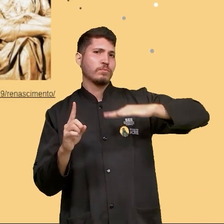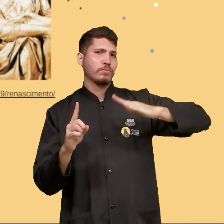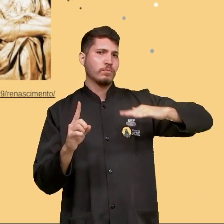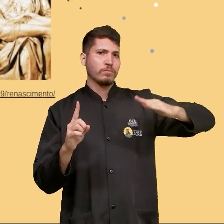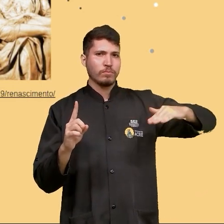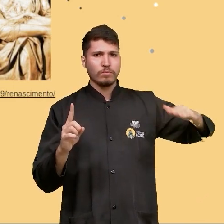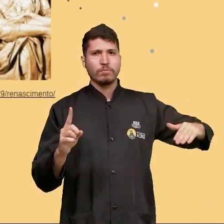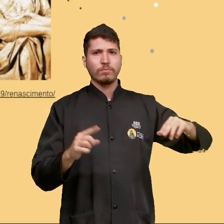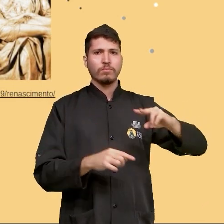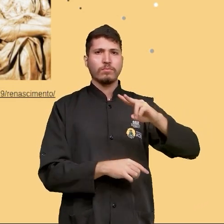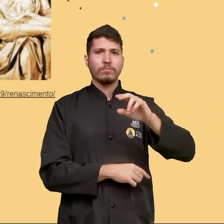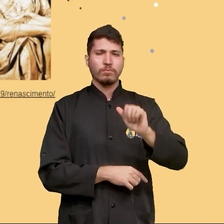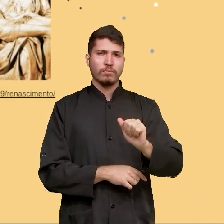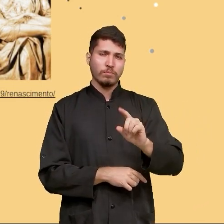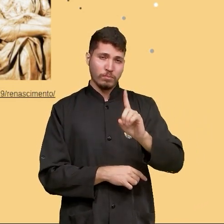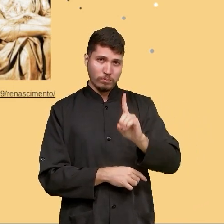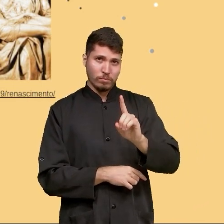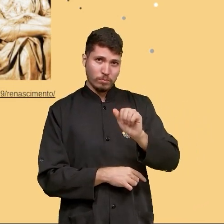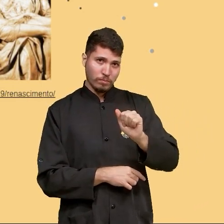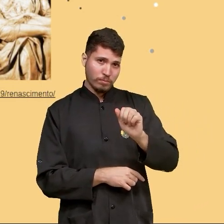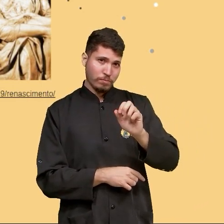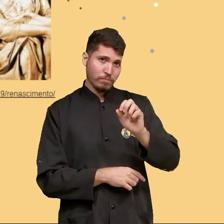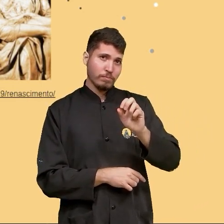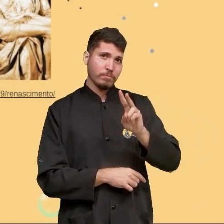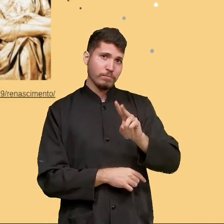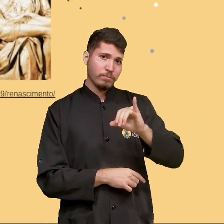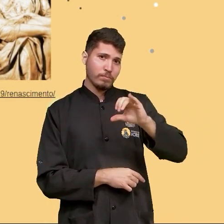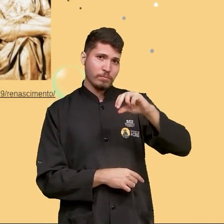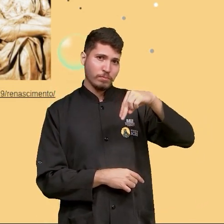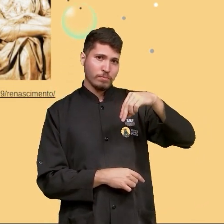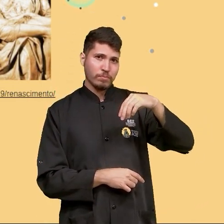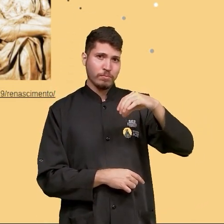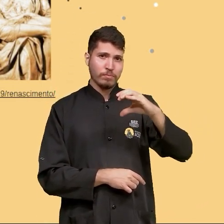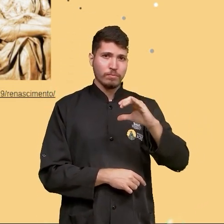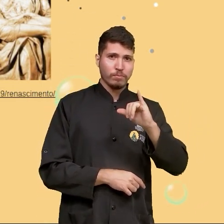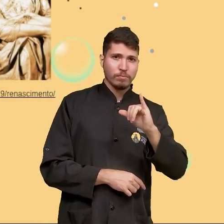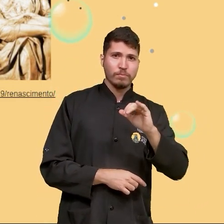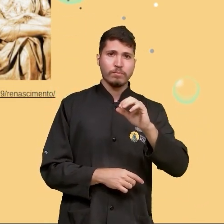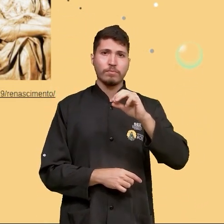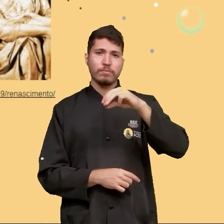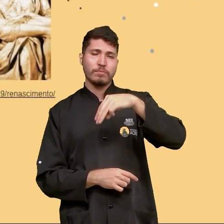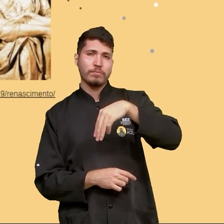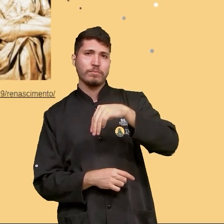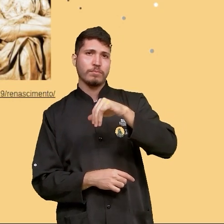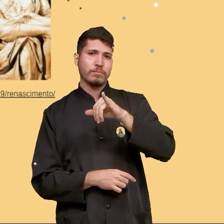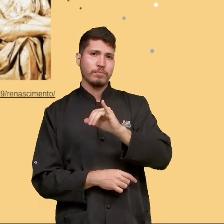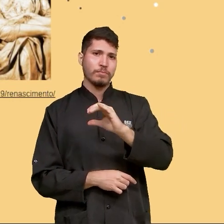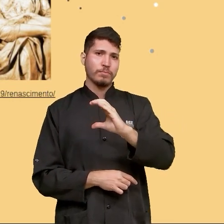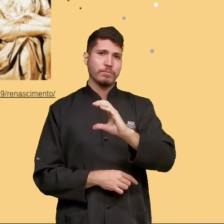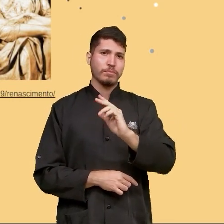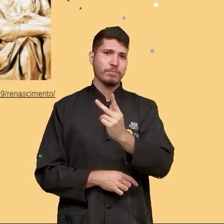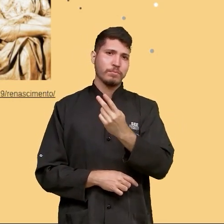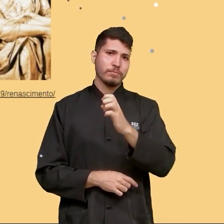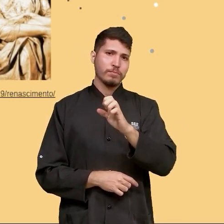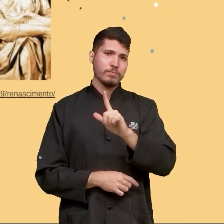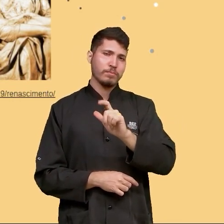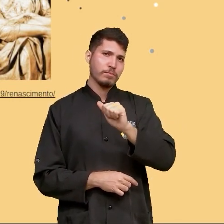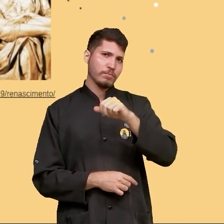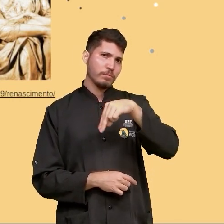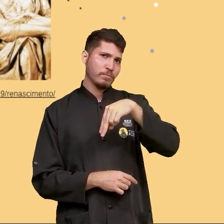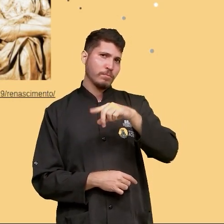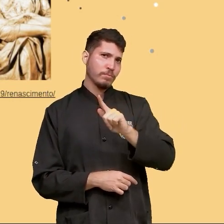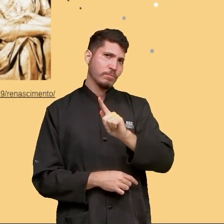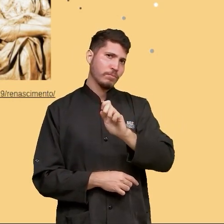Então, se você acertou aí, vamos colocar aí umas bolinhas para comemorar e celebrar o seu acerto na